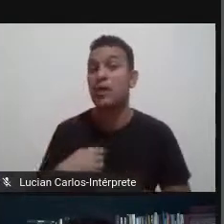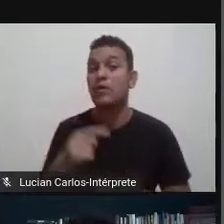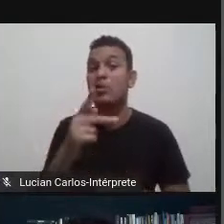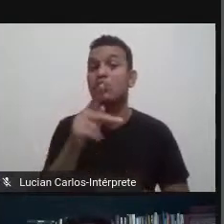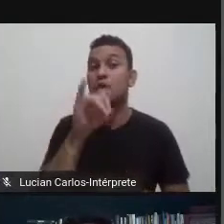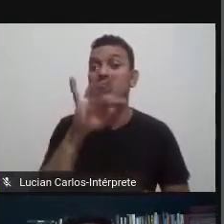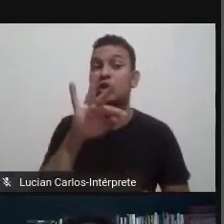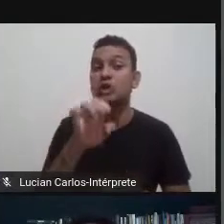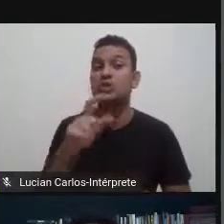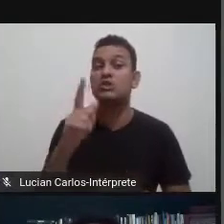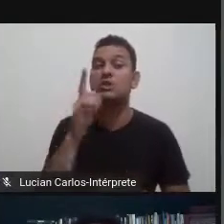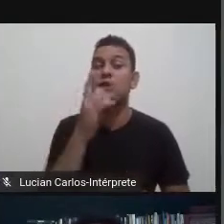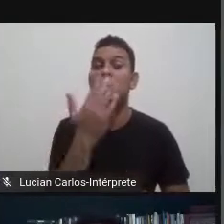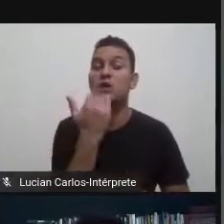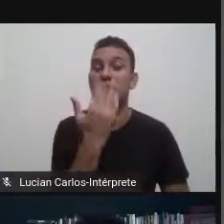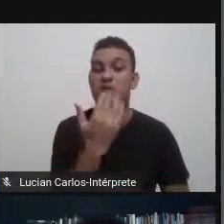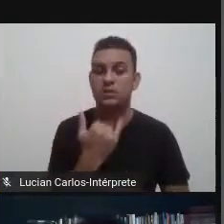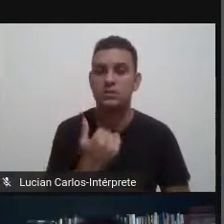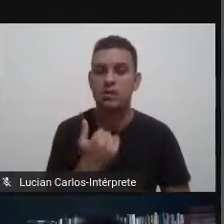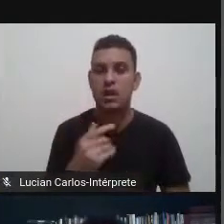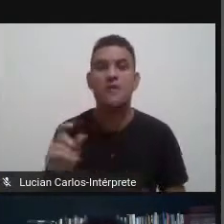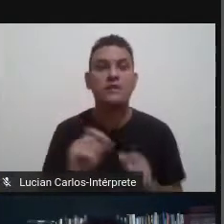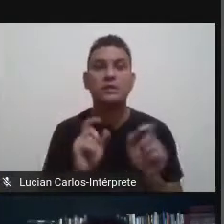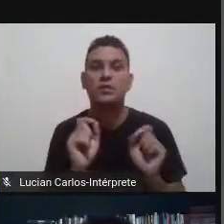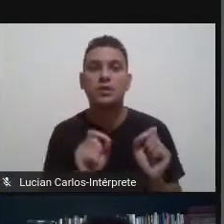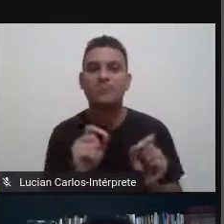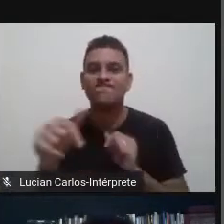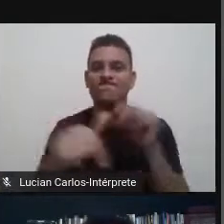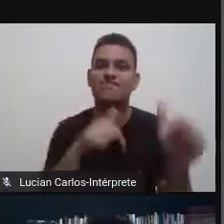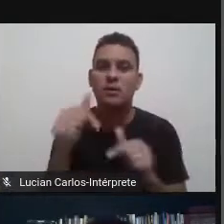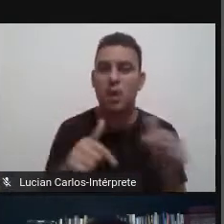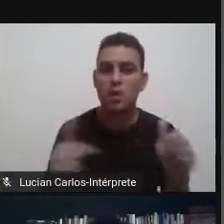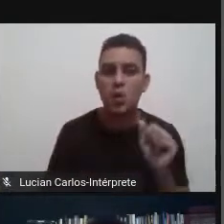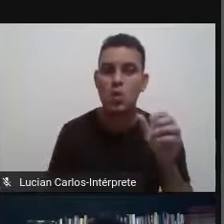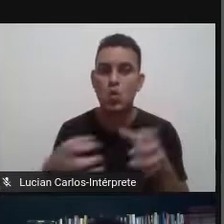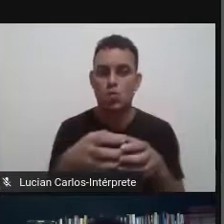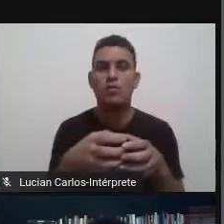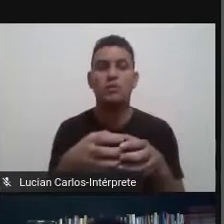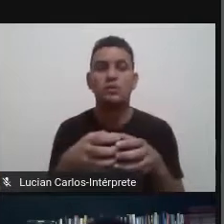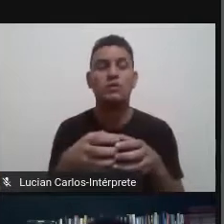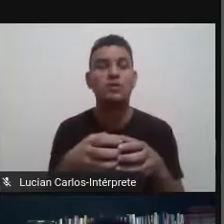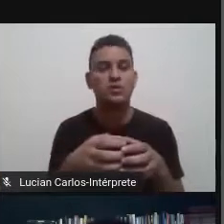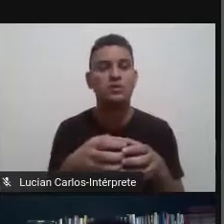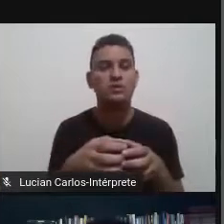alimentação. E aí nós fizemos uma força-tarefa, foi um trabalho de equipe, de